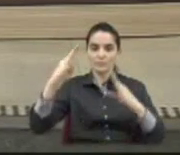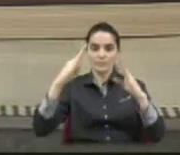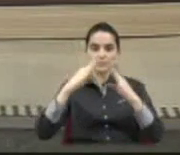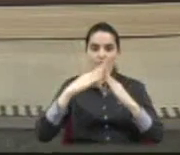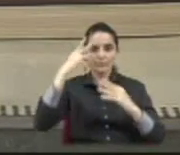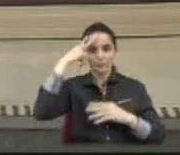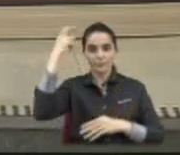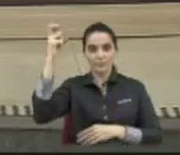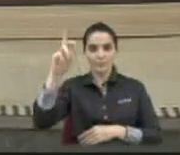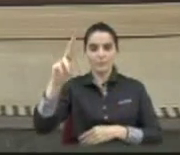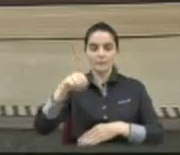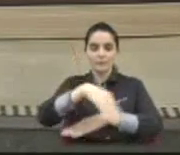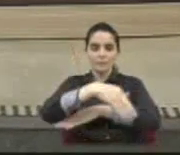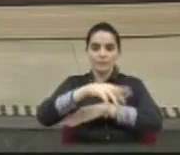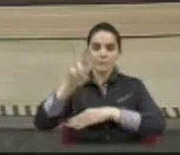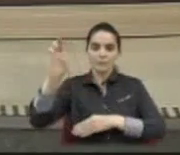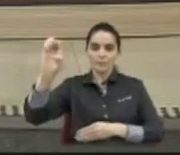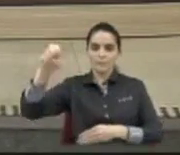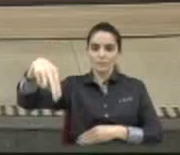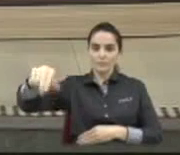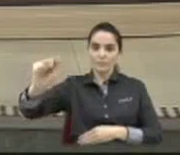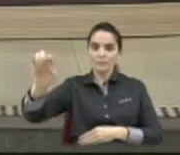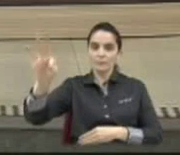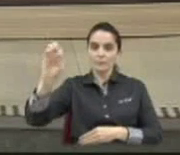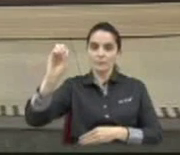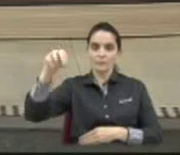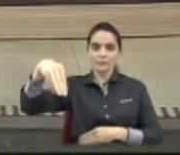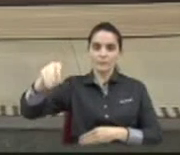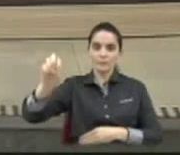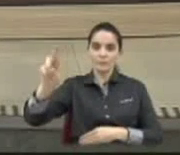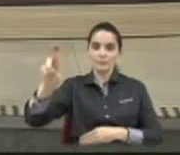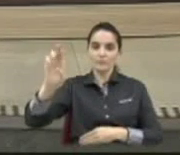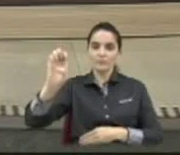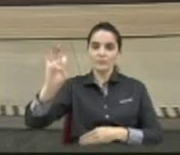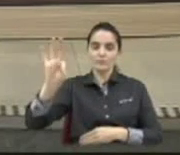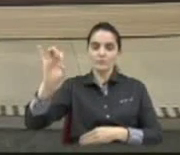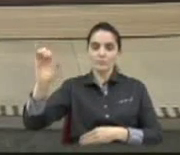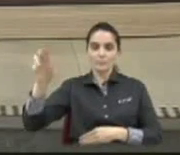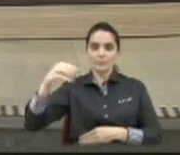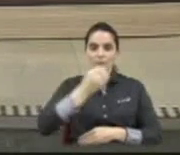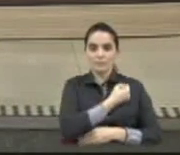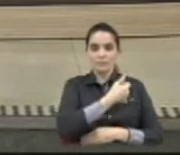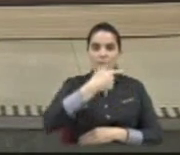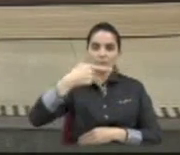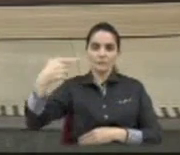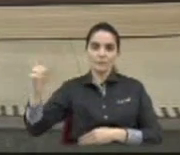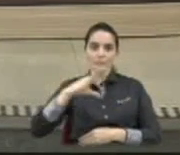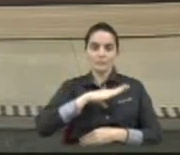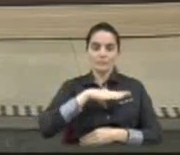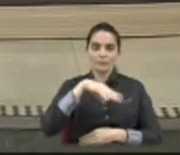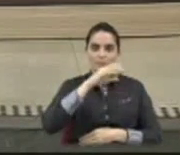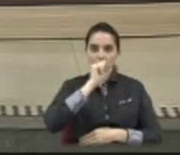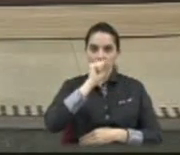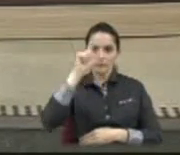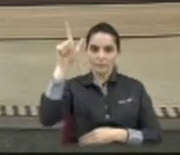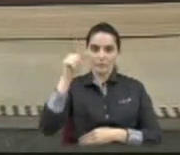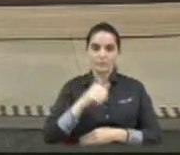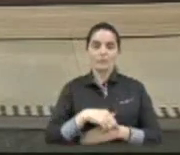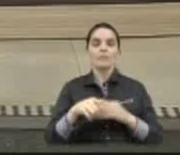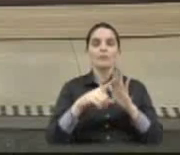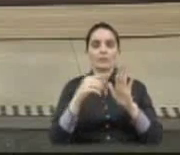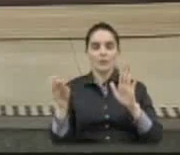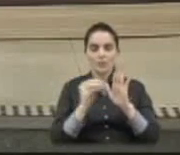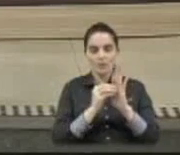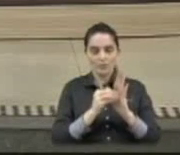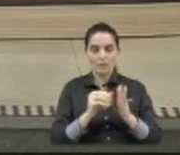número 222, no Parque Nossa Senhora das Dores, no município de Limeira. O projeto não contém emendas e o